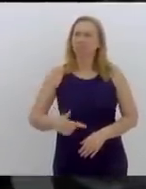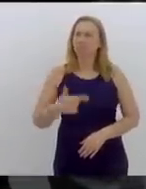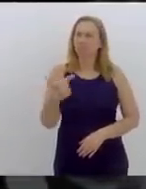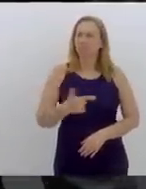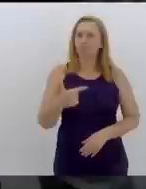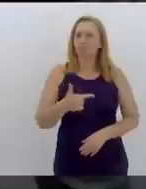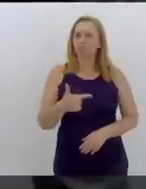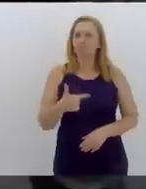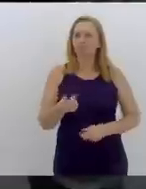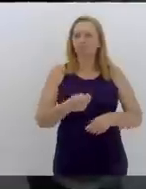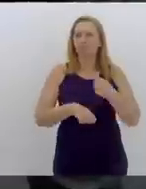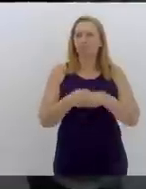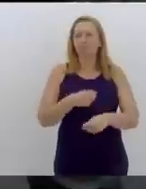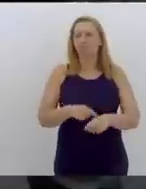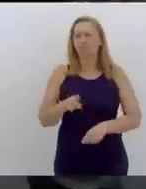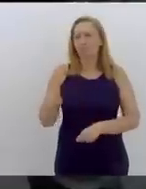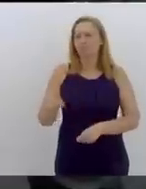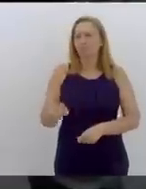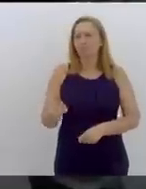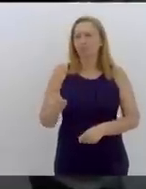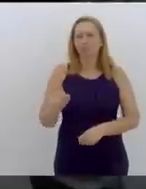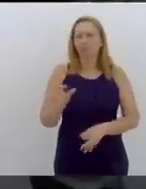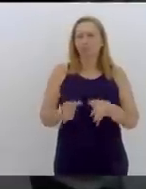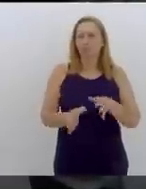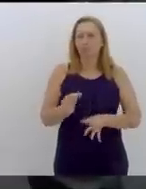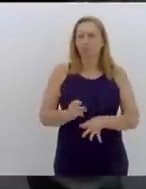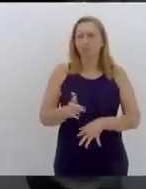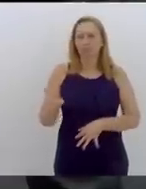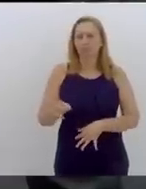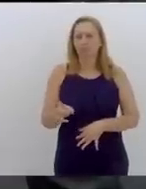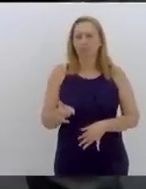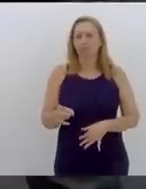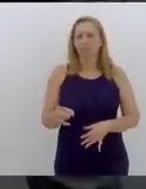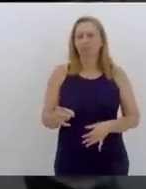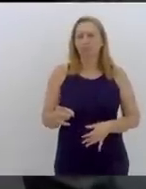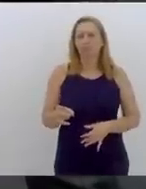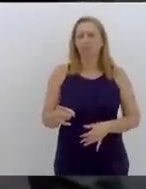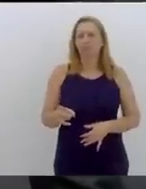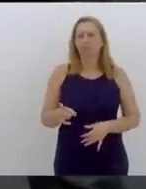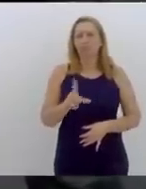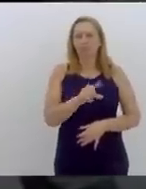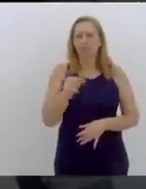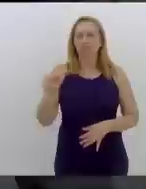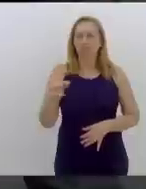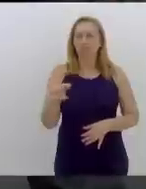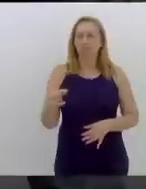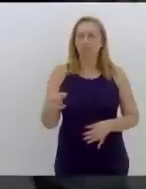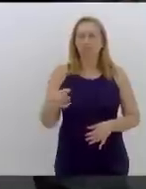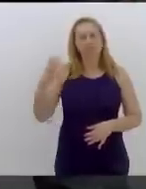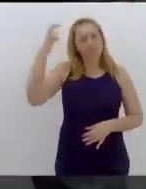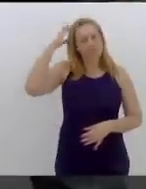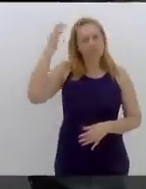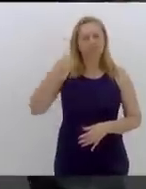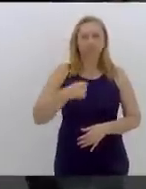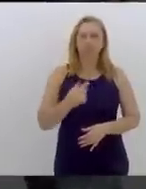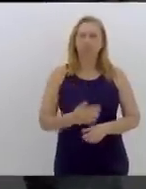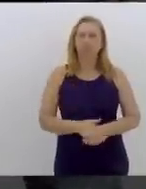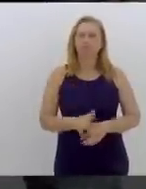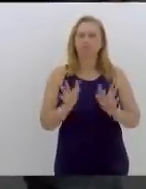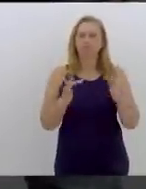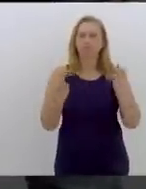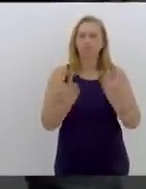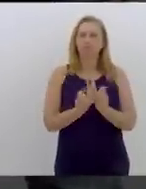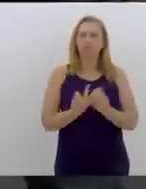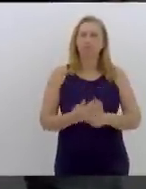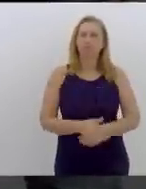gestão também era ele ele não iria julgar ele ele preferiu julgar a mim mas só que eu vendo uma família que